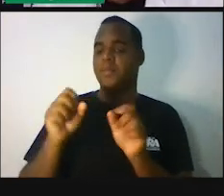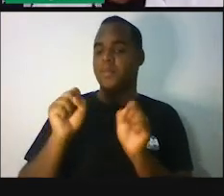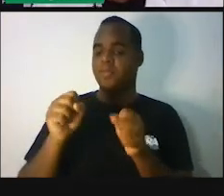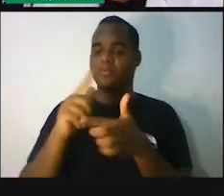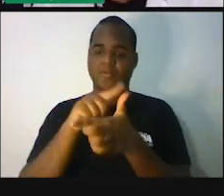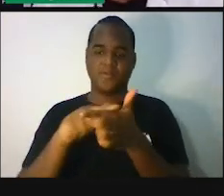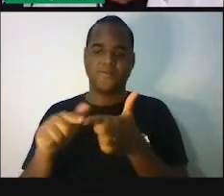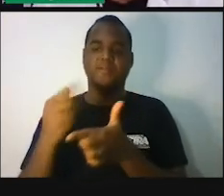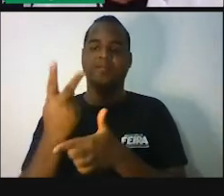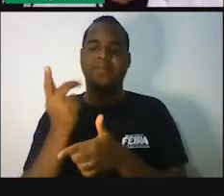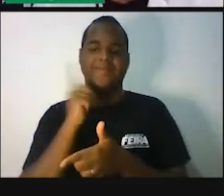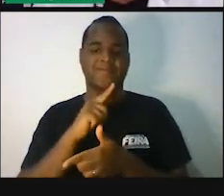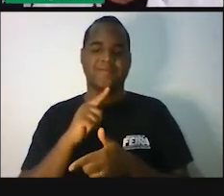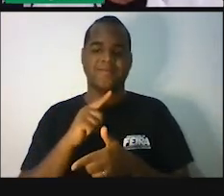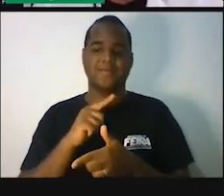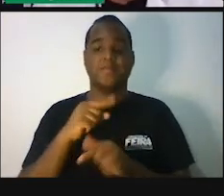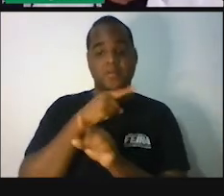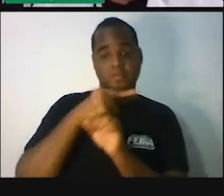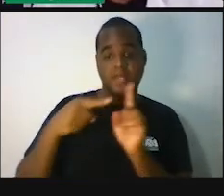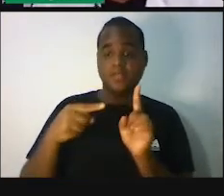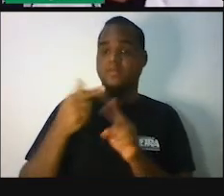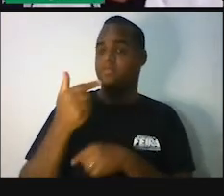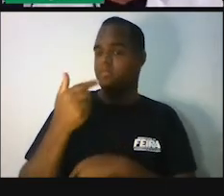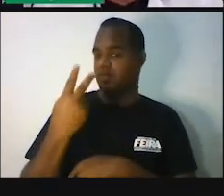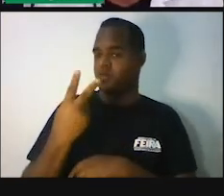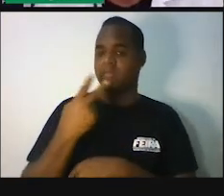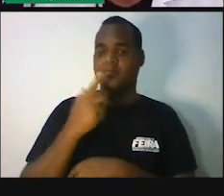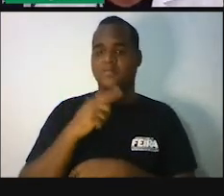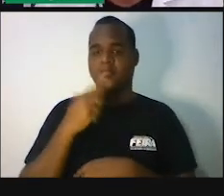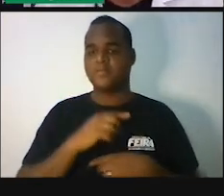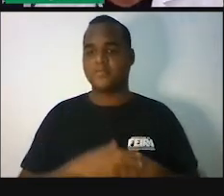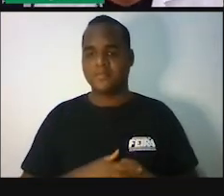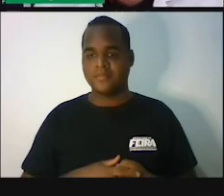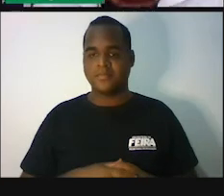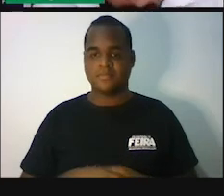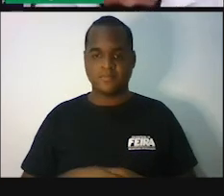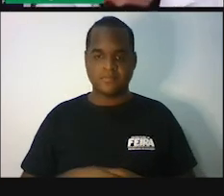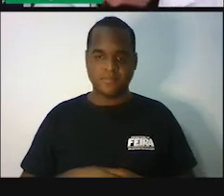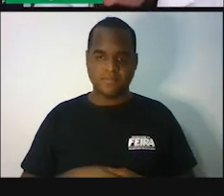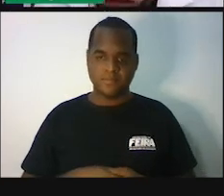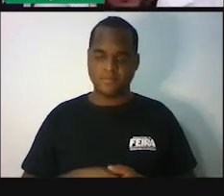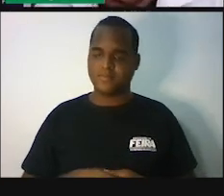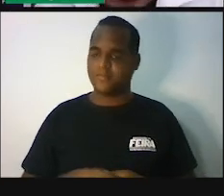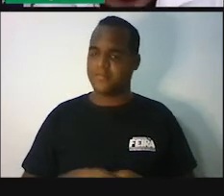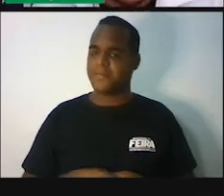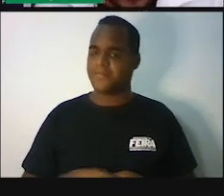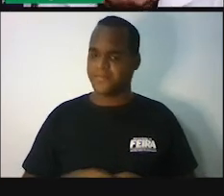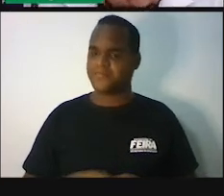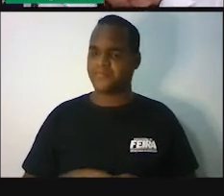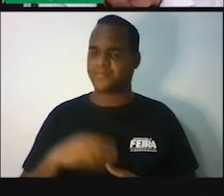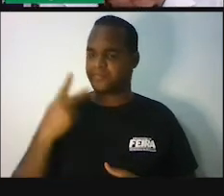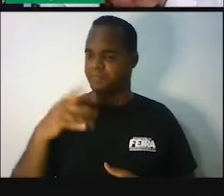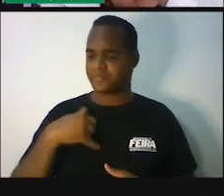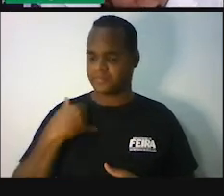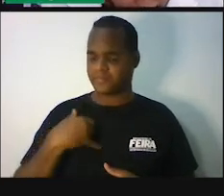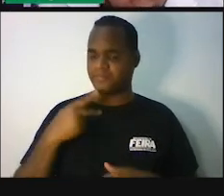por 2. Metade é dividir por 2. Como a idade dele a gente está chamando